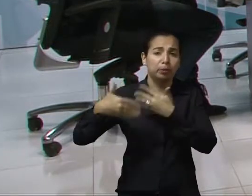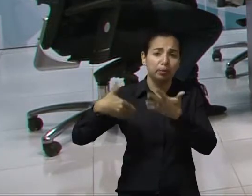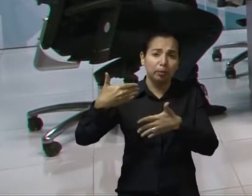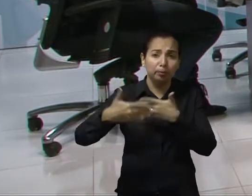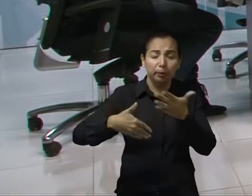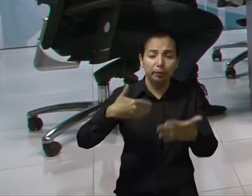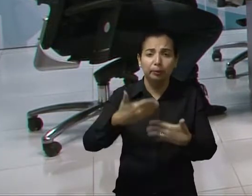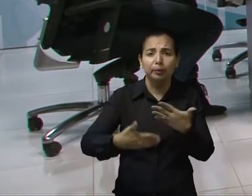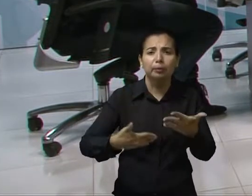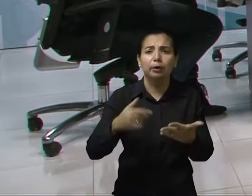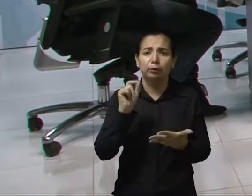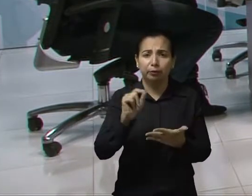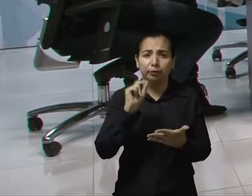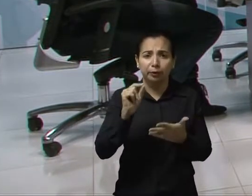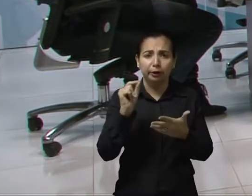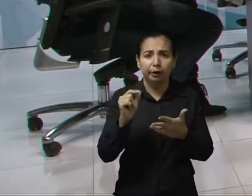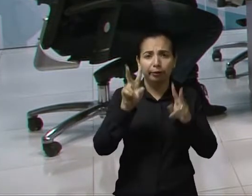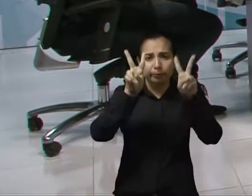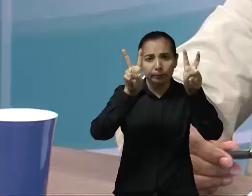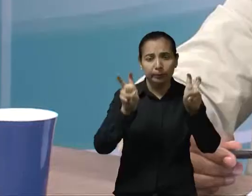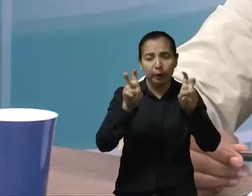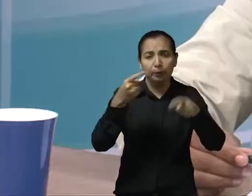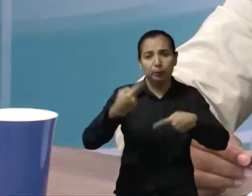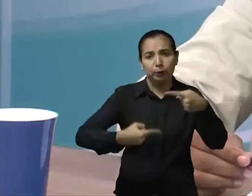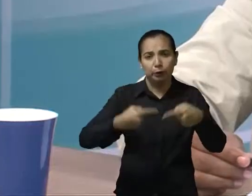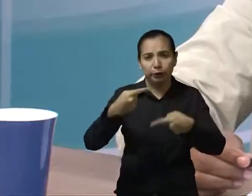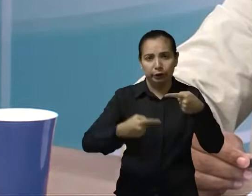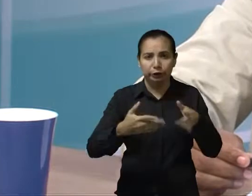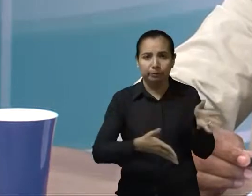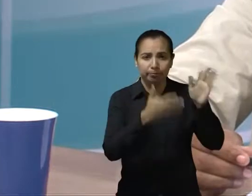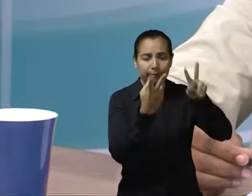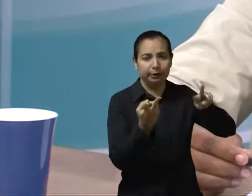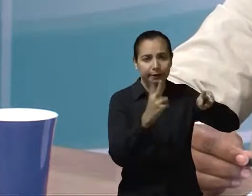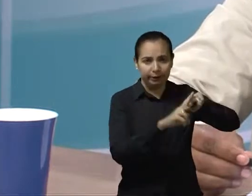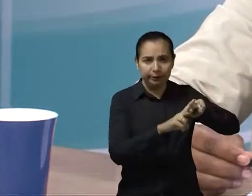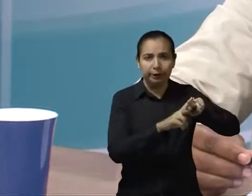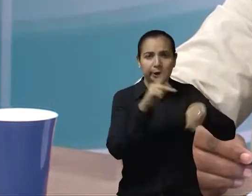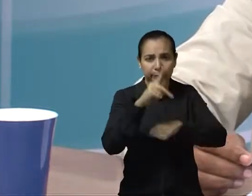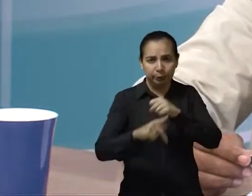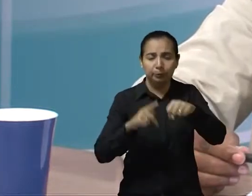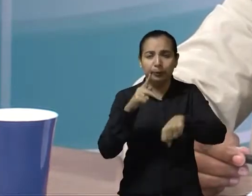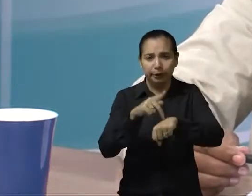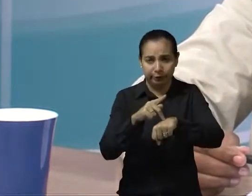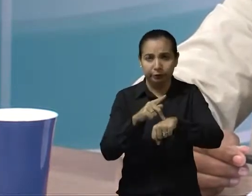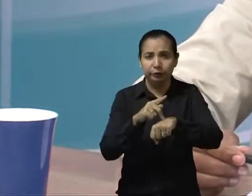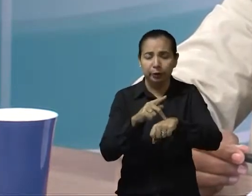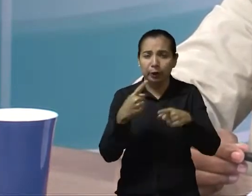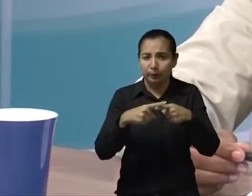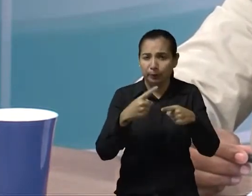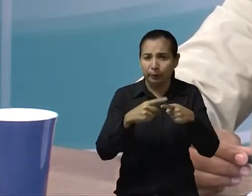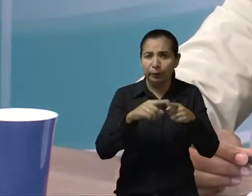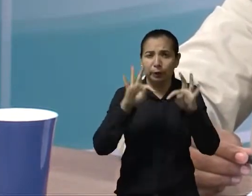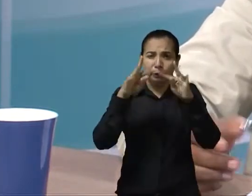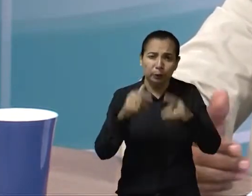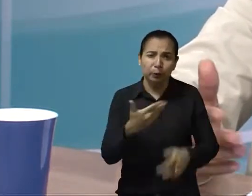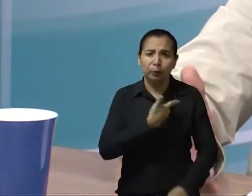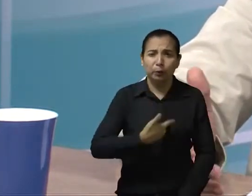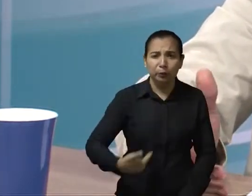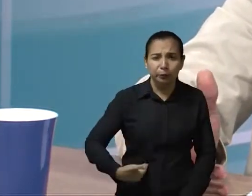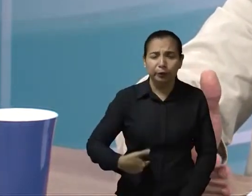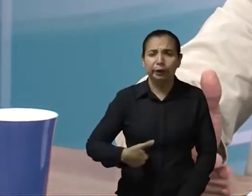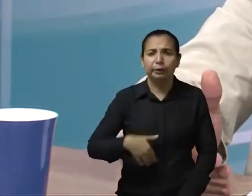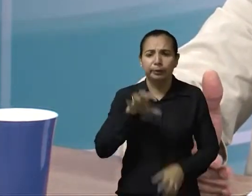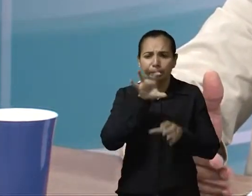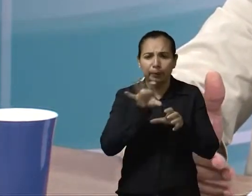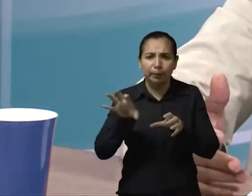quando se fala a política penitenciária no país todo. De fato, todos os governos em todas as esferas estão sendo